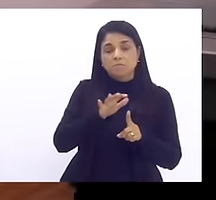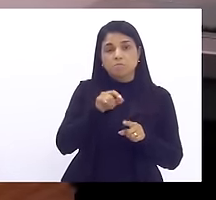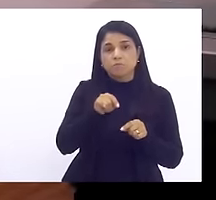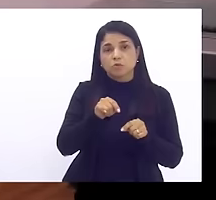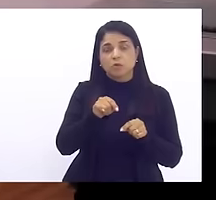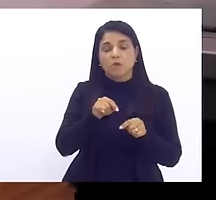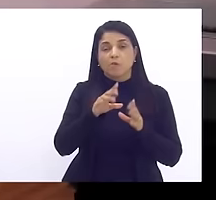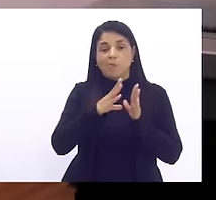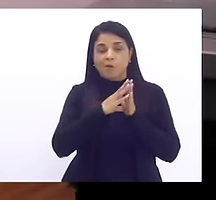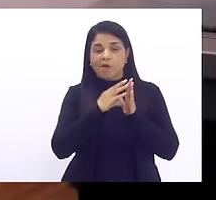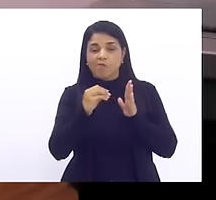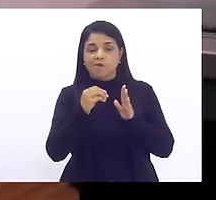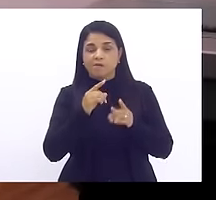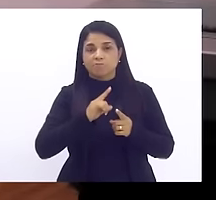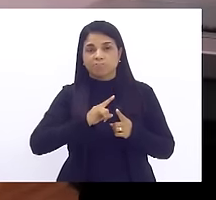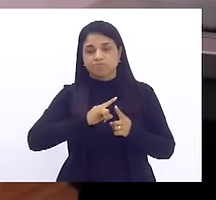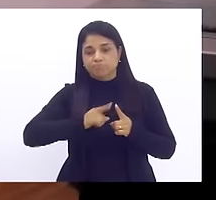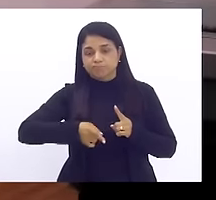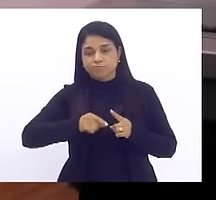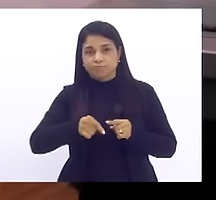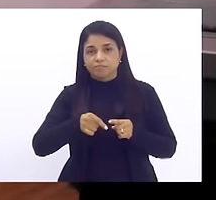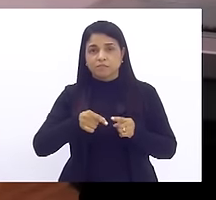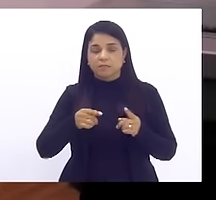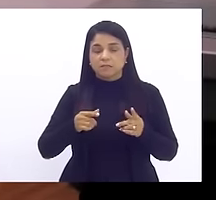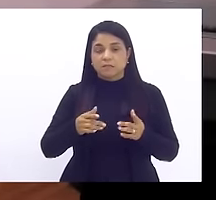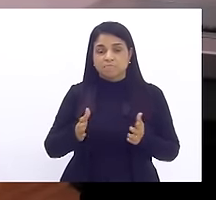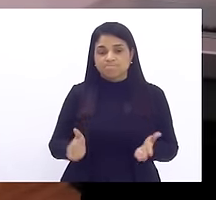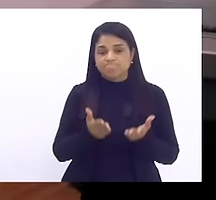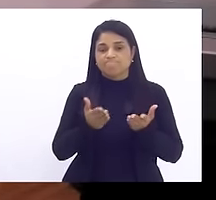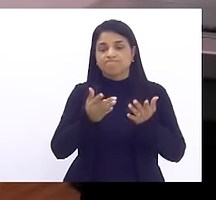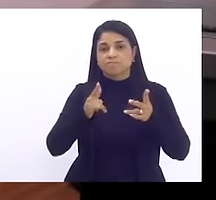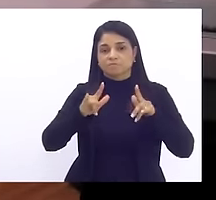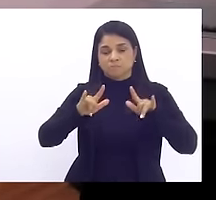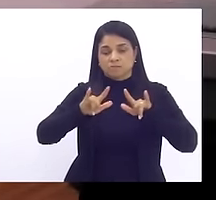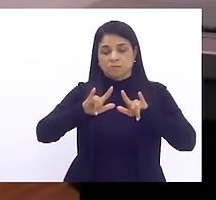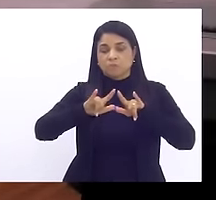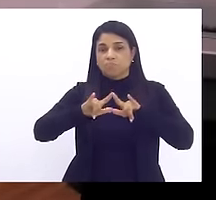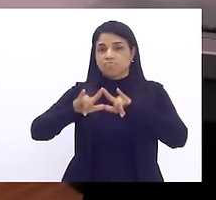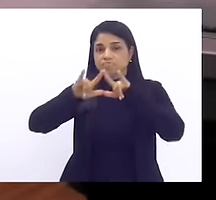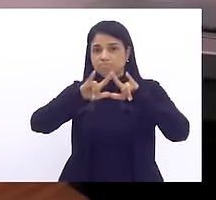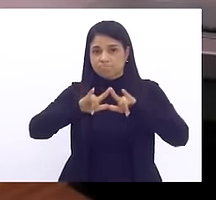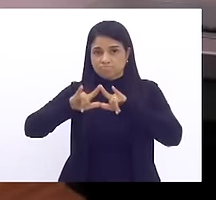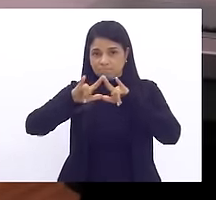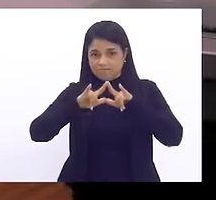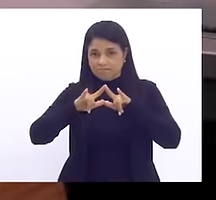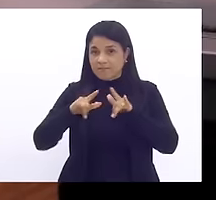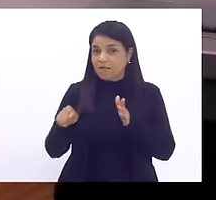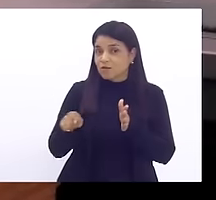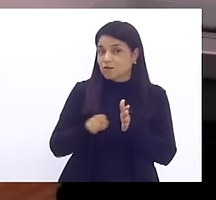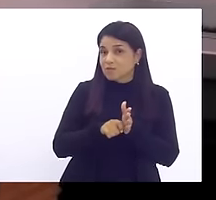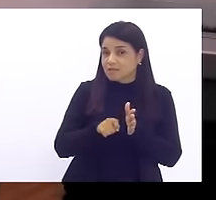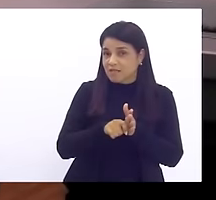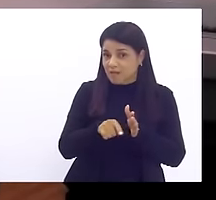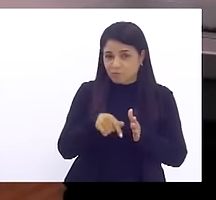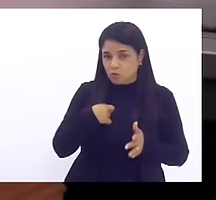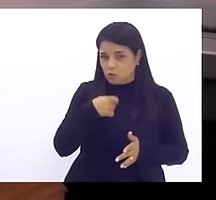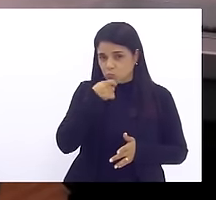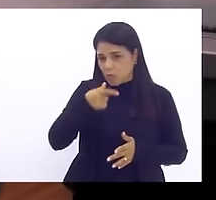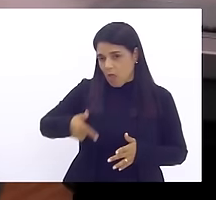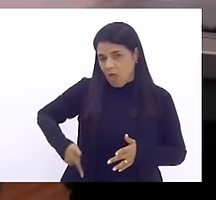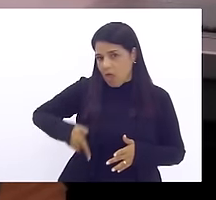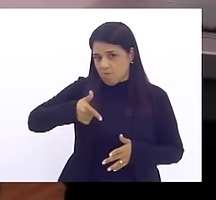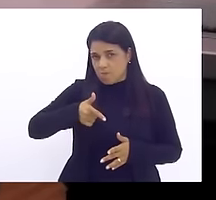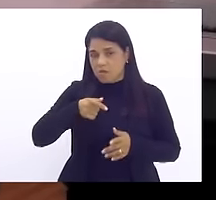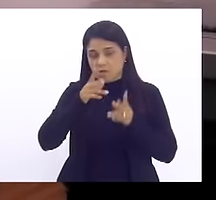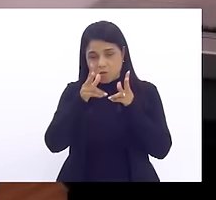ilegal que fomenta a milícia narcotráfico e eles também não tem arma então eles trabalham como a polícia militar